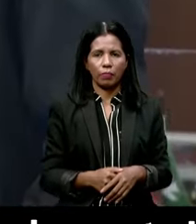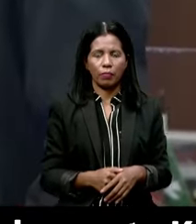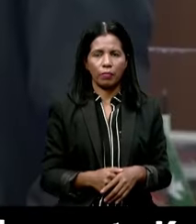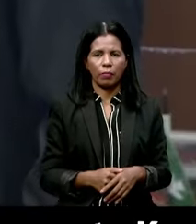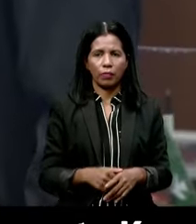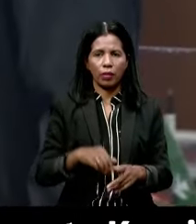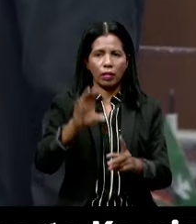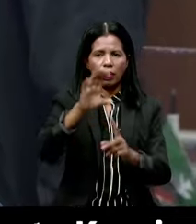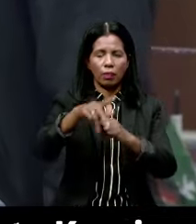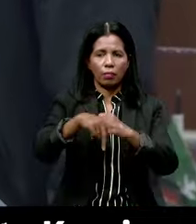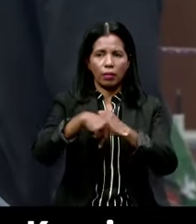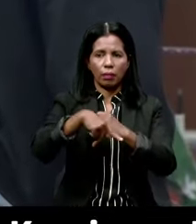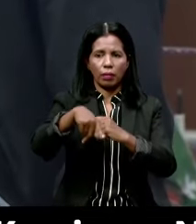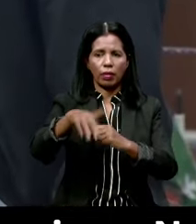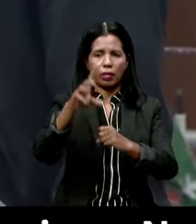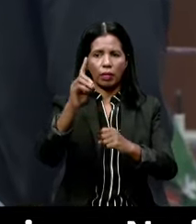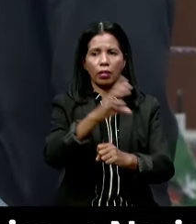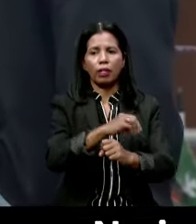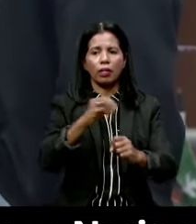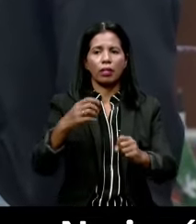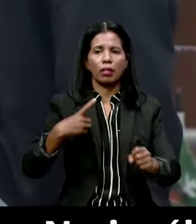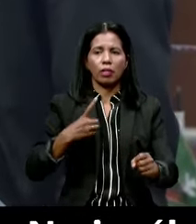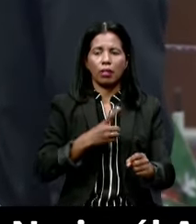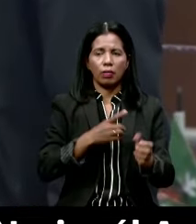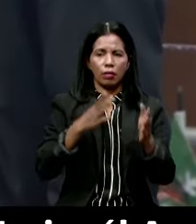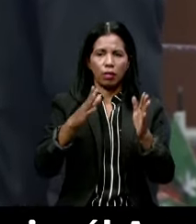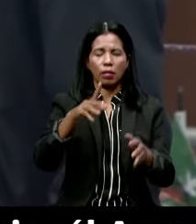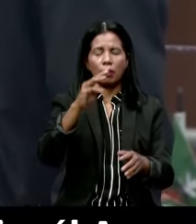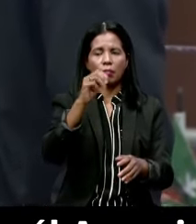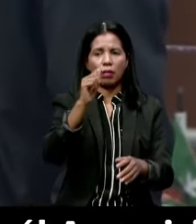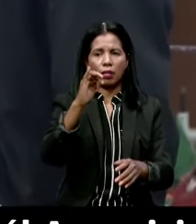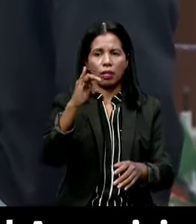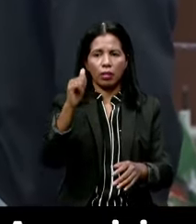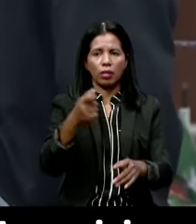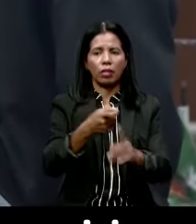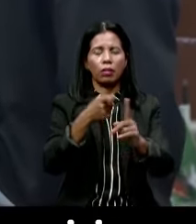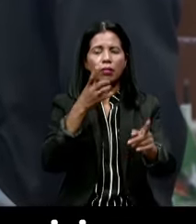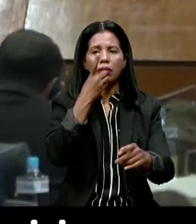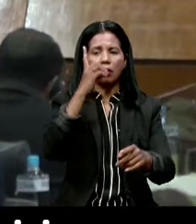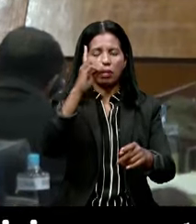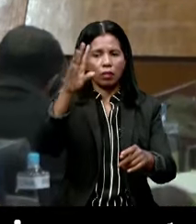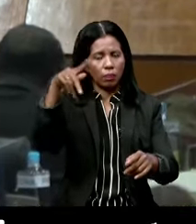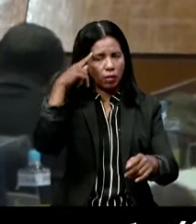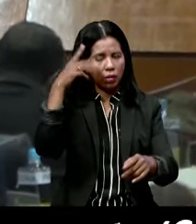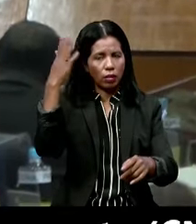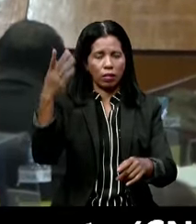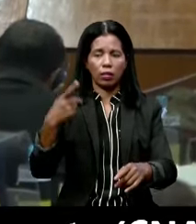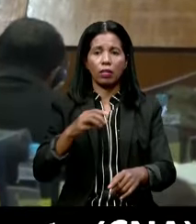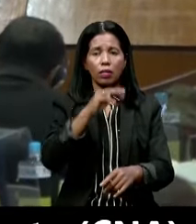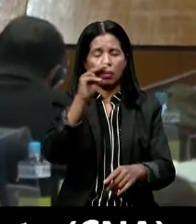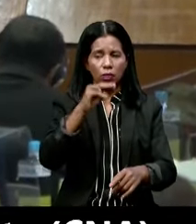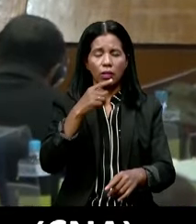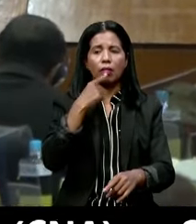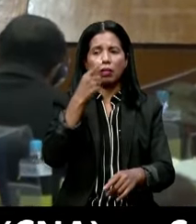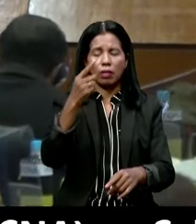Chefe bancada Partido de Libertação Popular, deputada Maria Angelina Sarmento, lhe rusinha a declaração política e a plenária segunda nem até